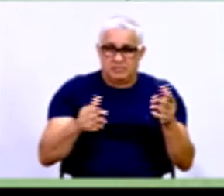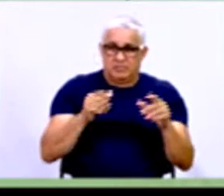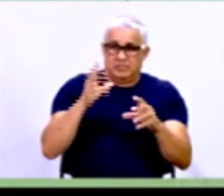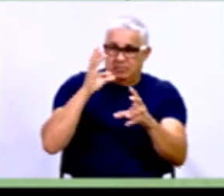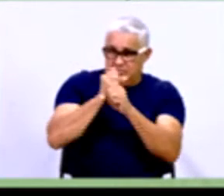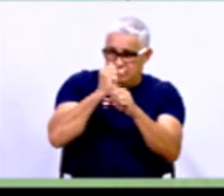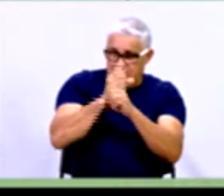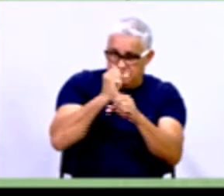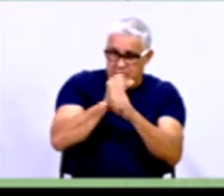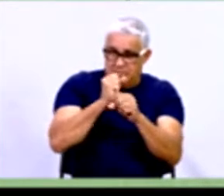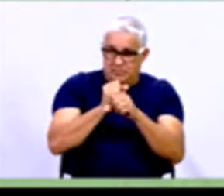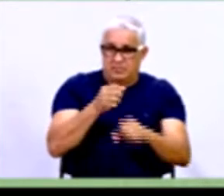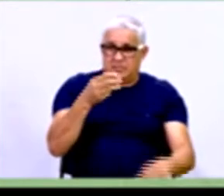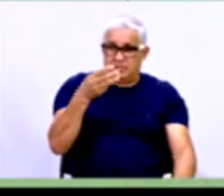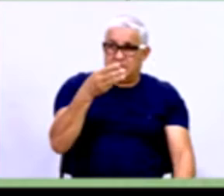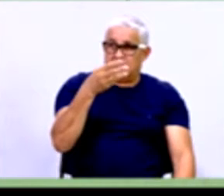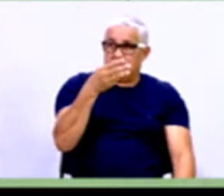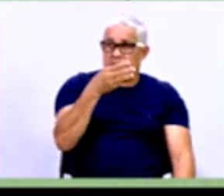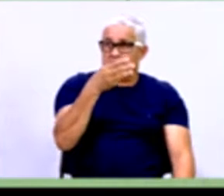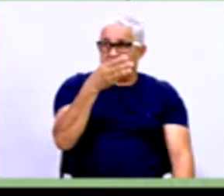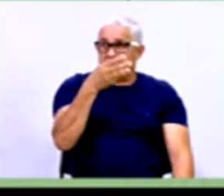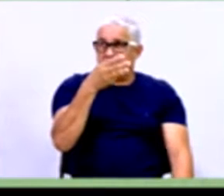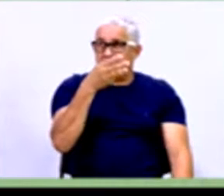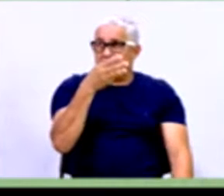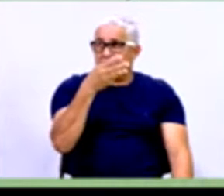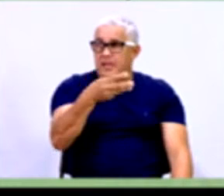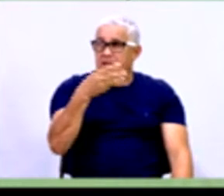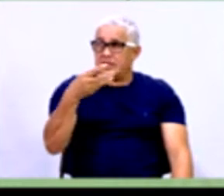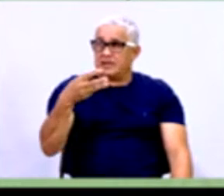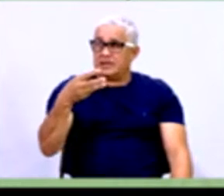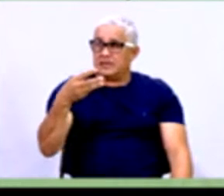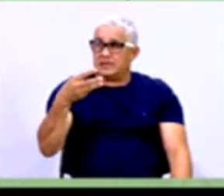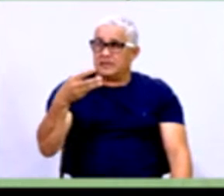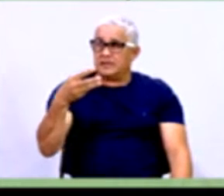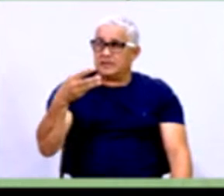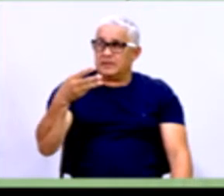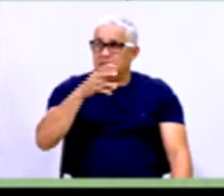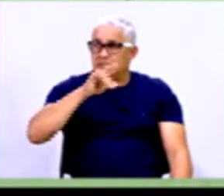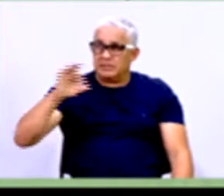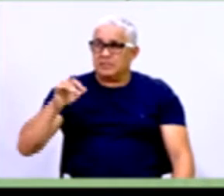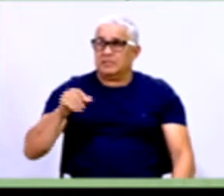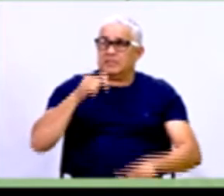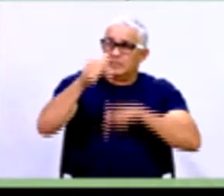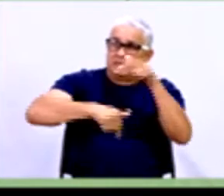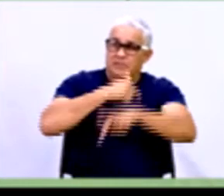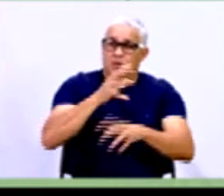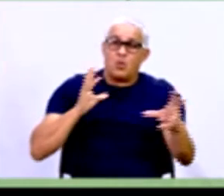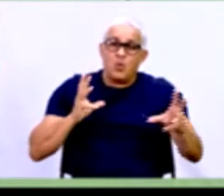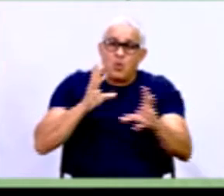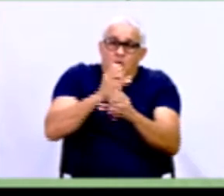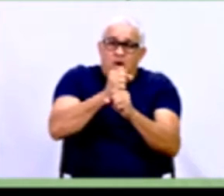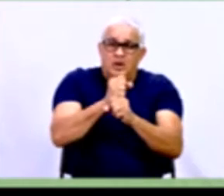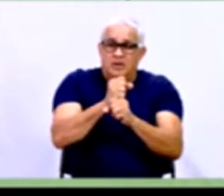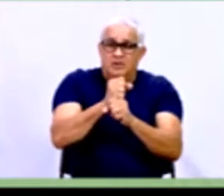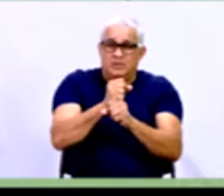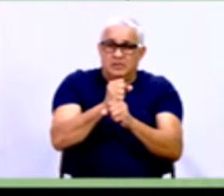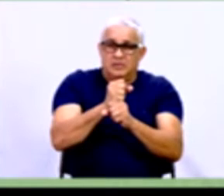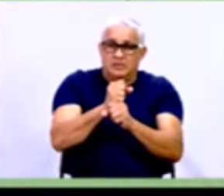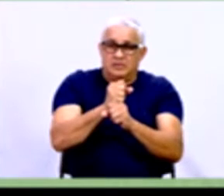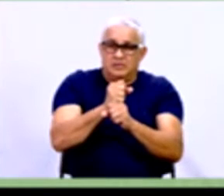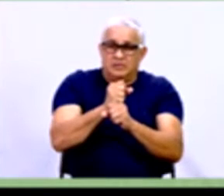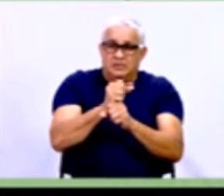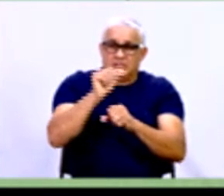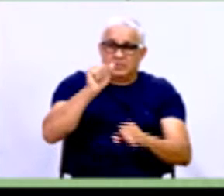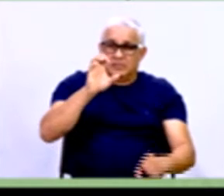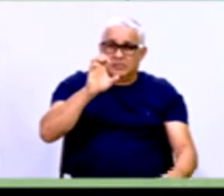aproximadamente 300 e tantos mil acidentes de trabalho, né? Do total de acidentes registrados, os acidentes típicos,